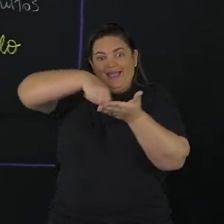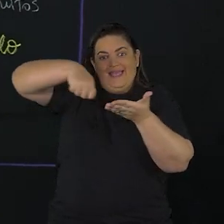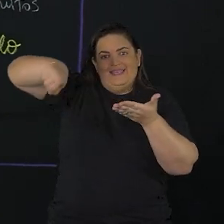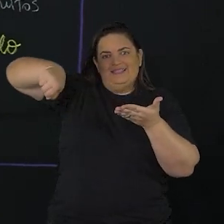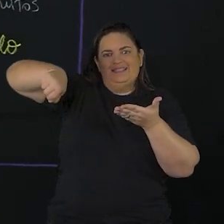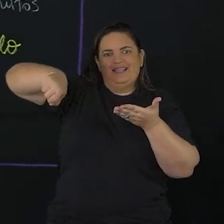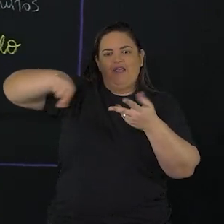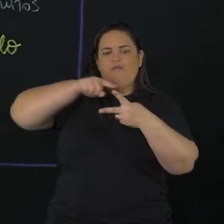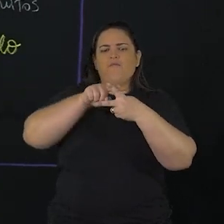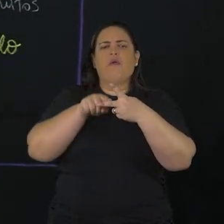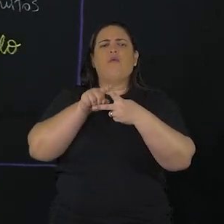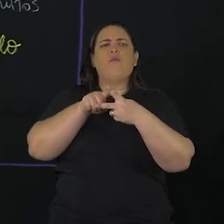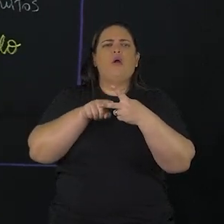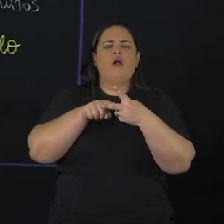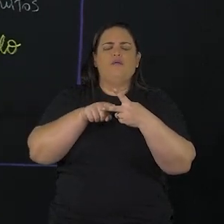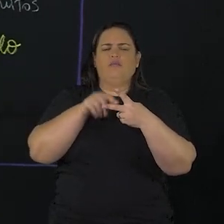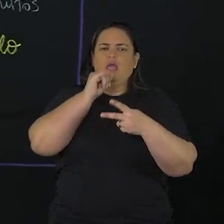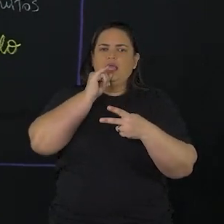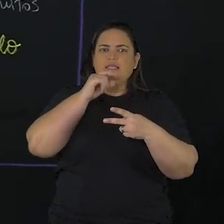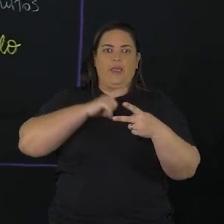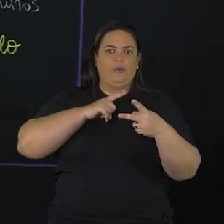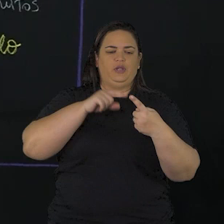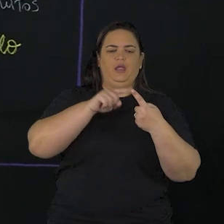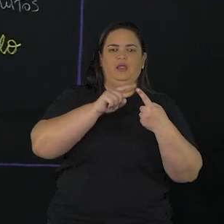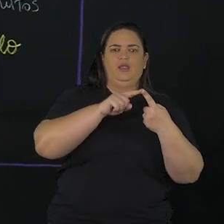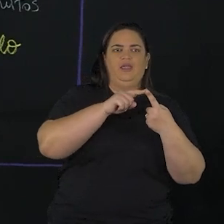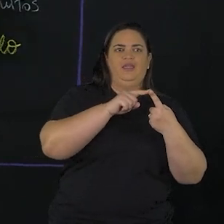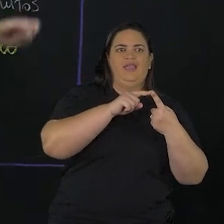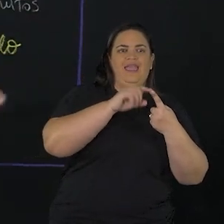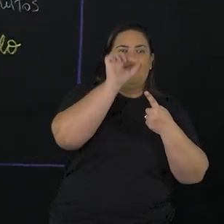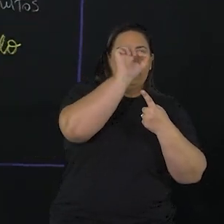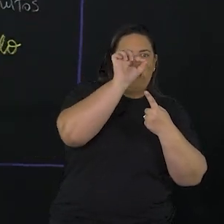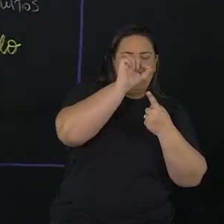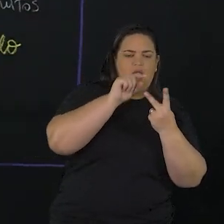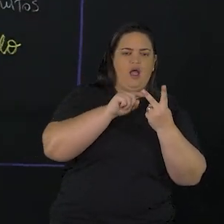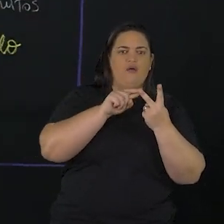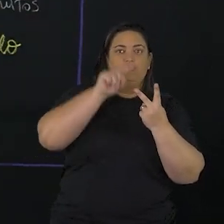o nome de um ângulo, onde ele passa a envolver graus,